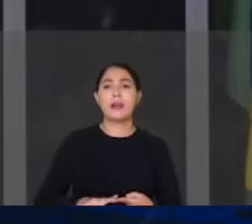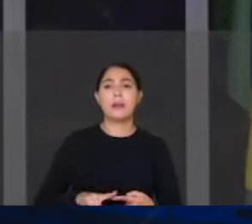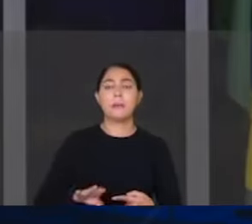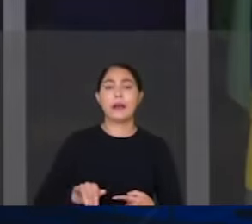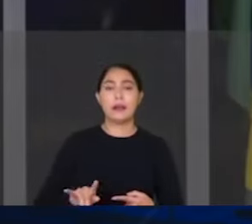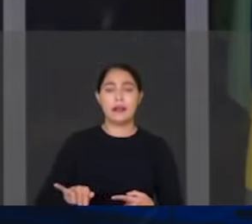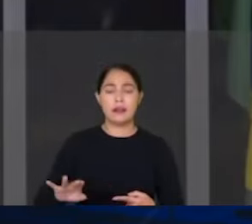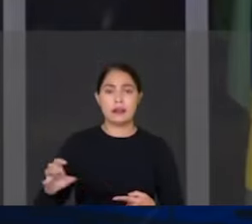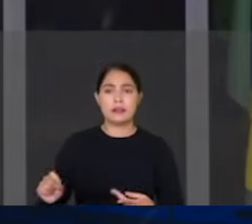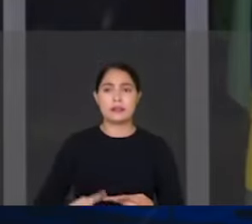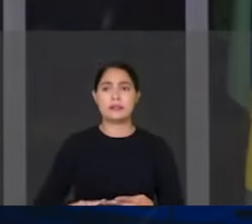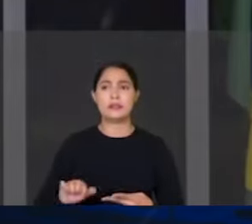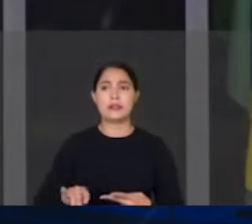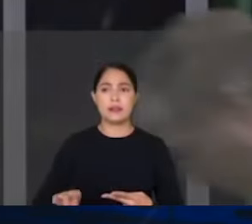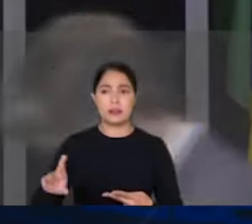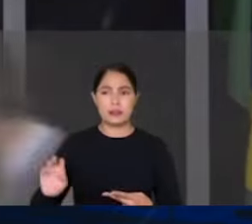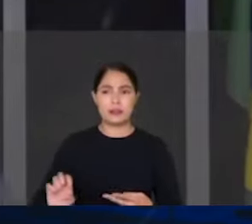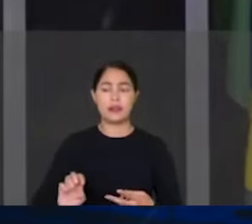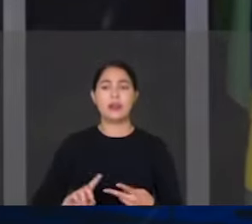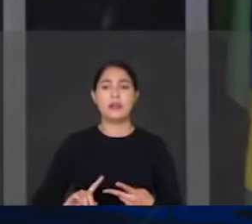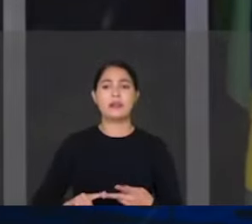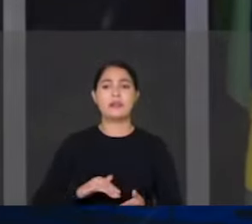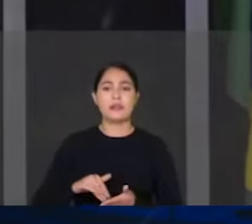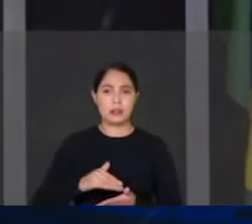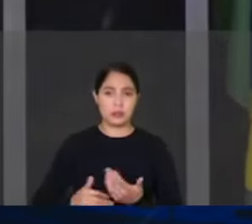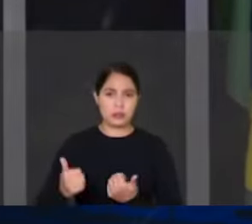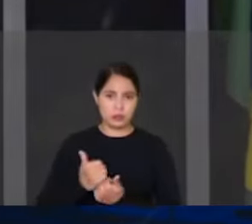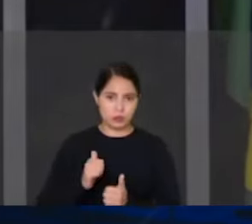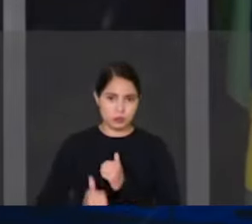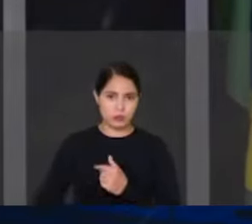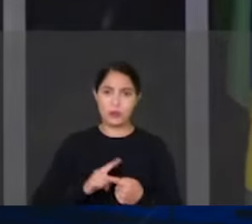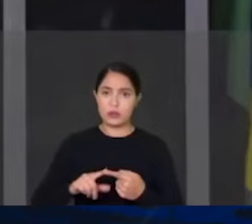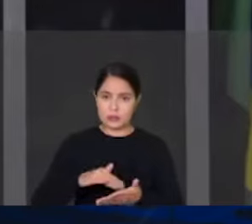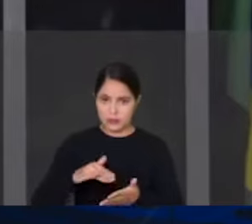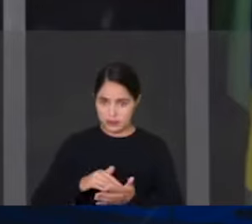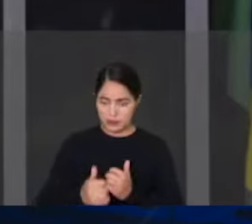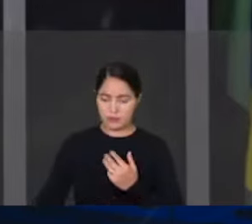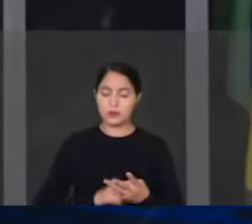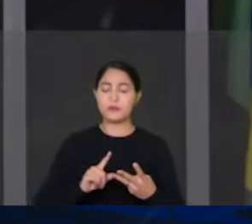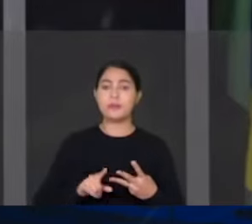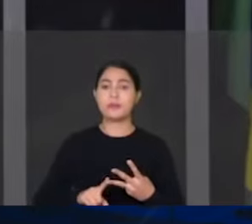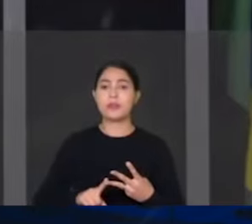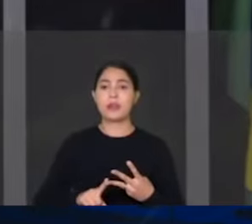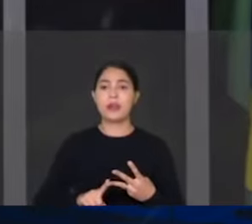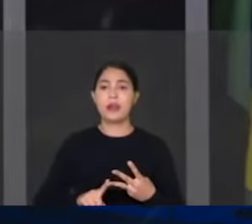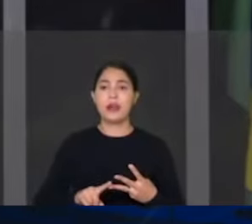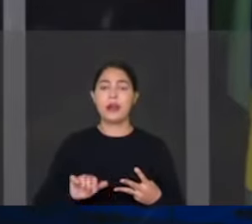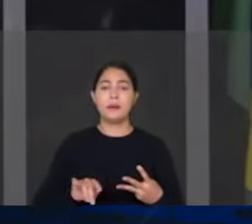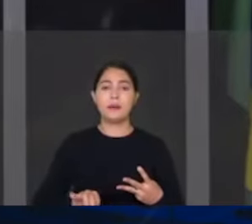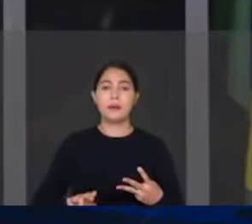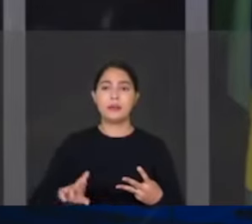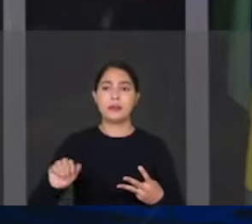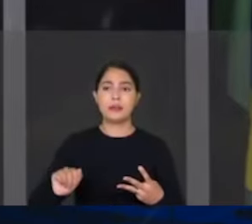Alves, secretário especial adjunto, a Fabiola Molina, que foi ex-atleta olímpica de natação,